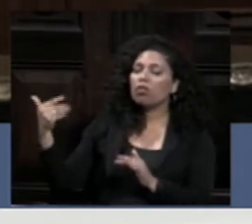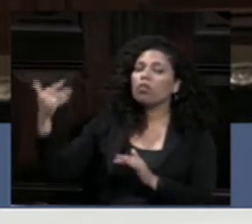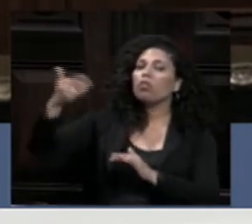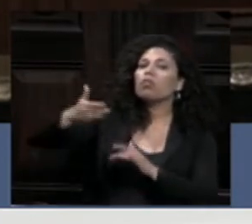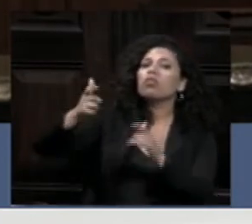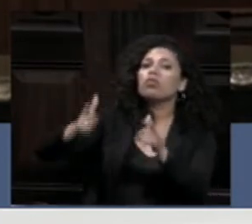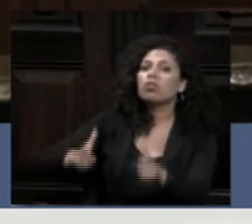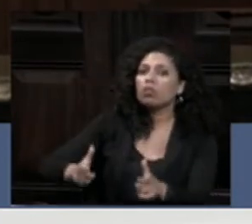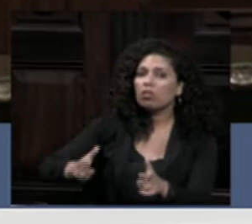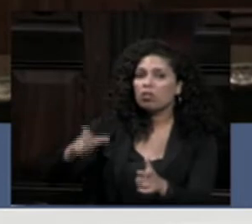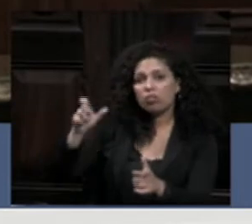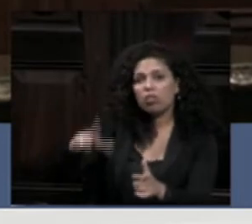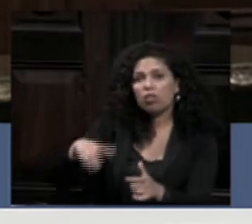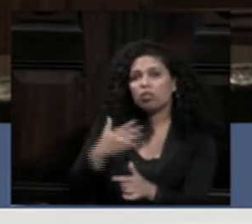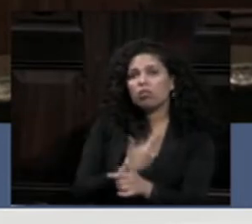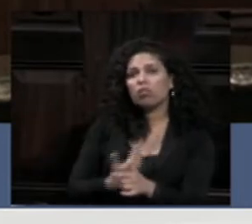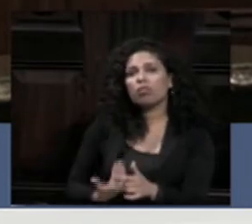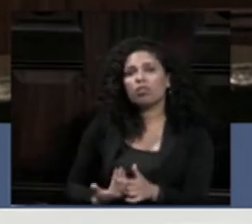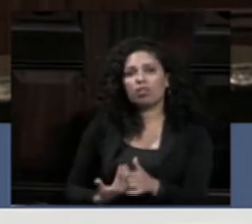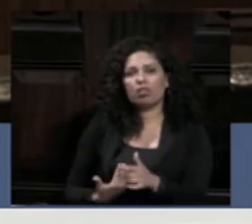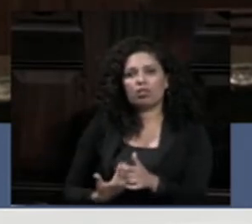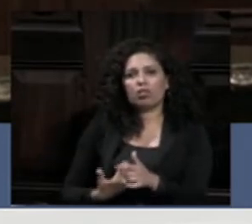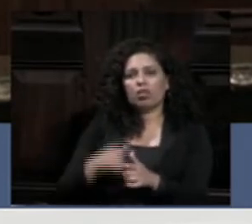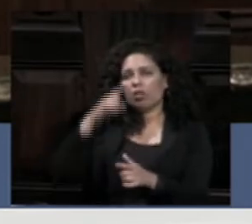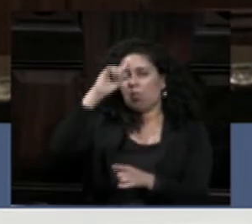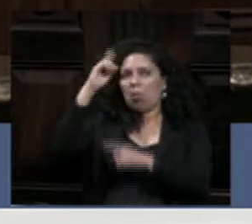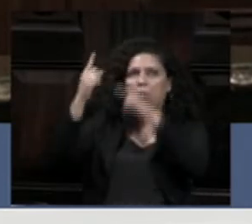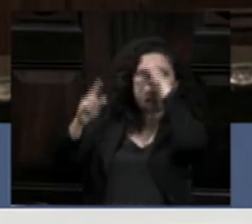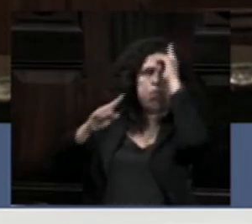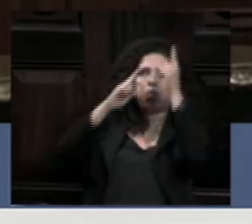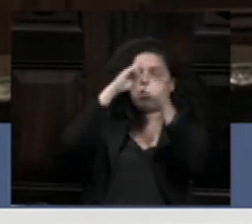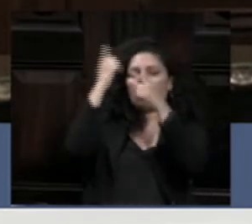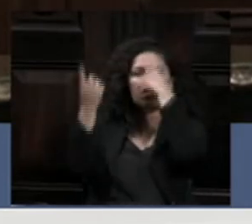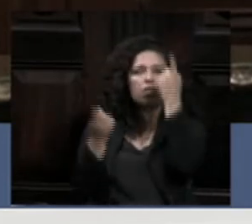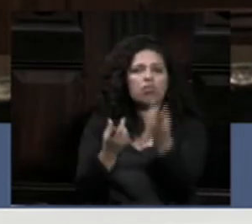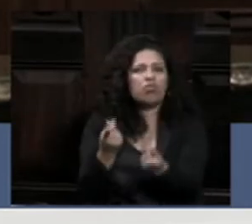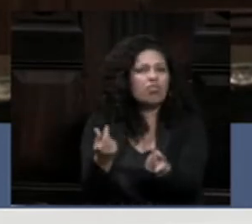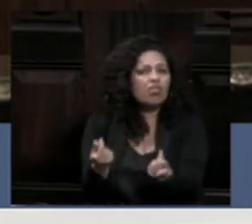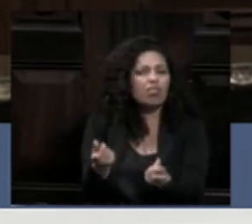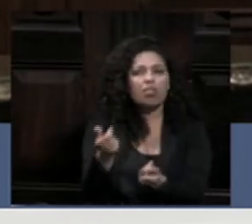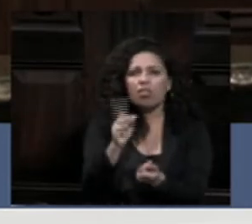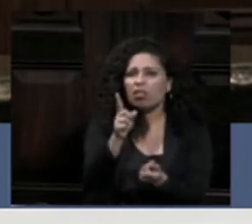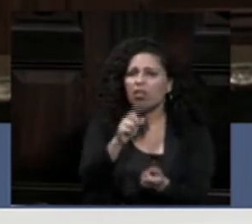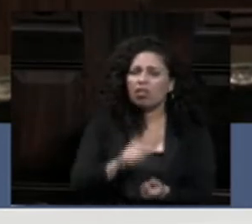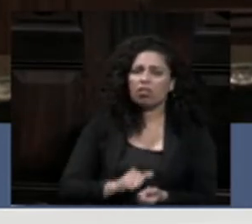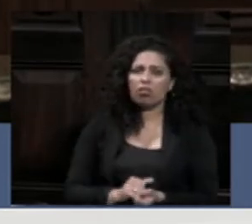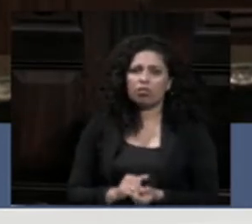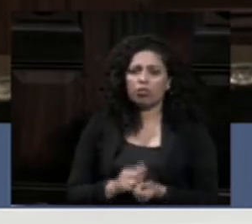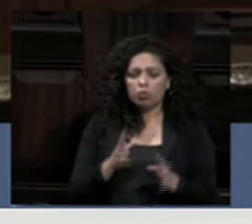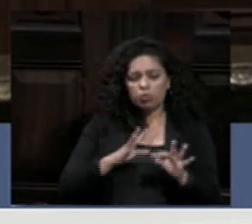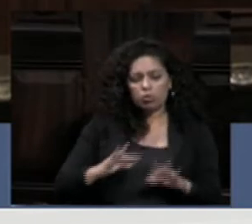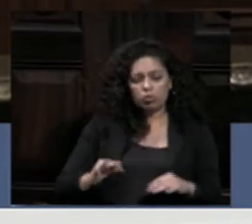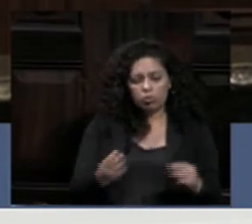usar o recurso de uma maneira que não tenha sido aquela sua destinação.